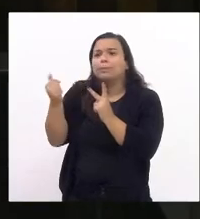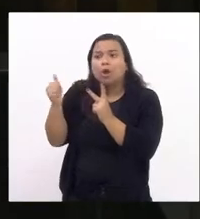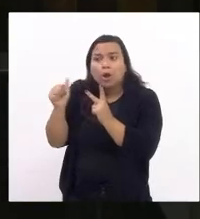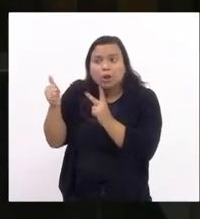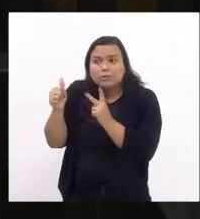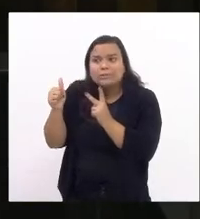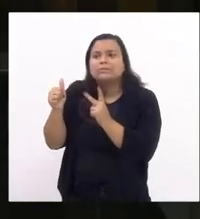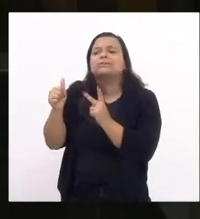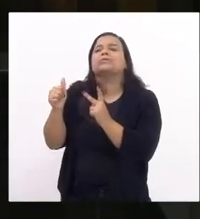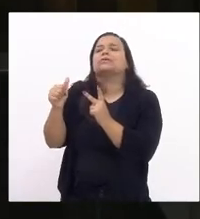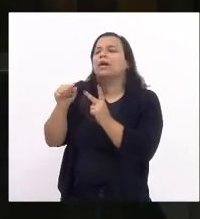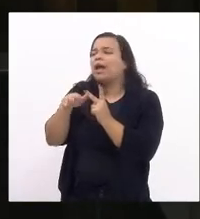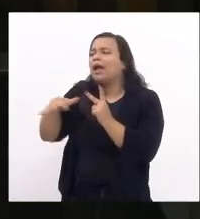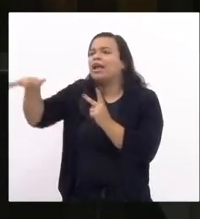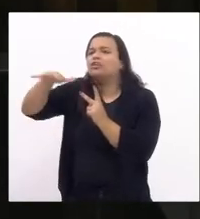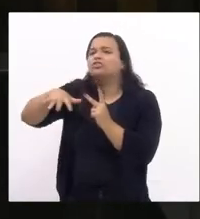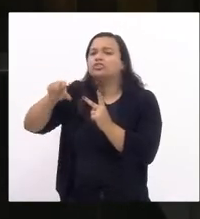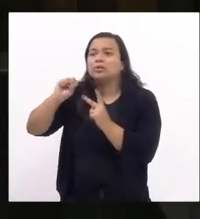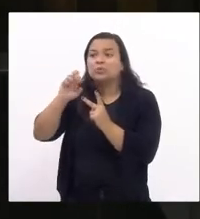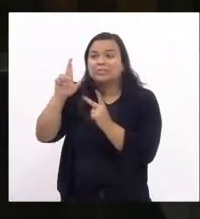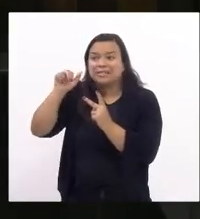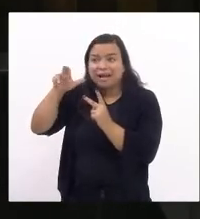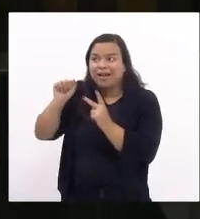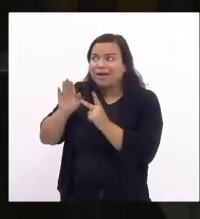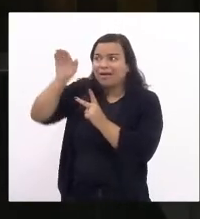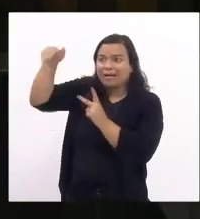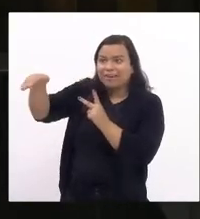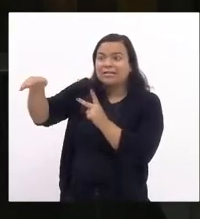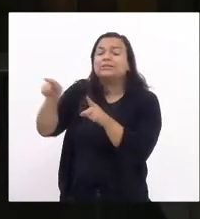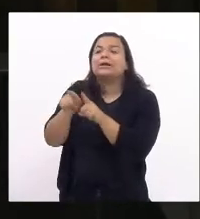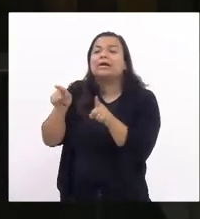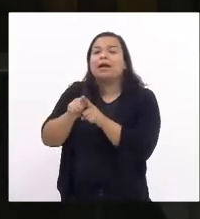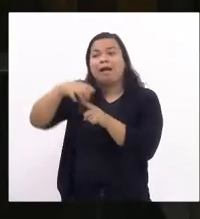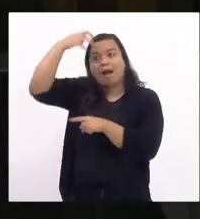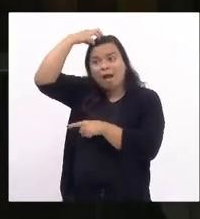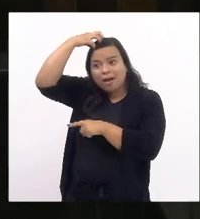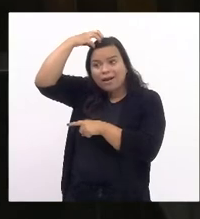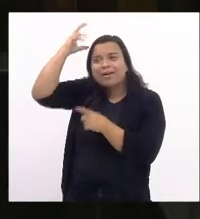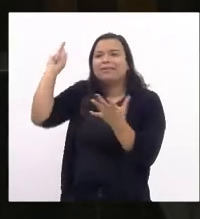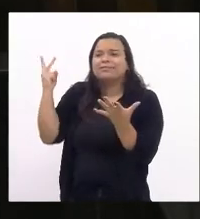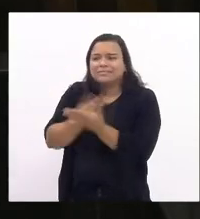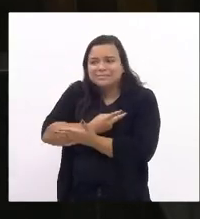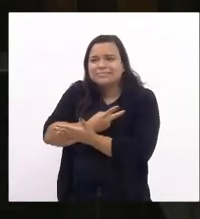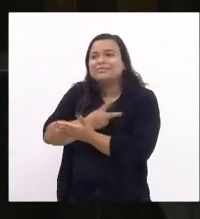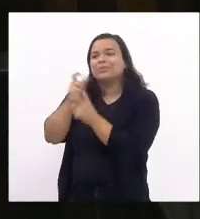Angra também, em 2010. O Rio de Janeiro tem vivido sucessivamente.